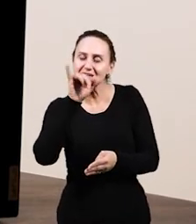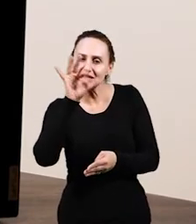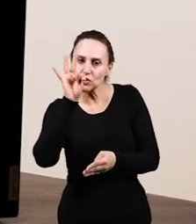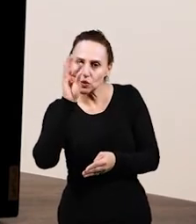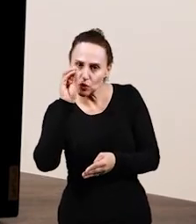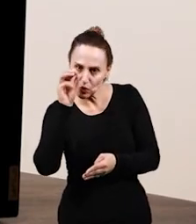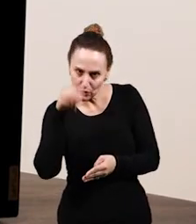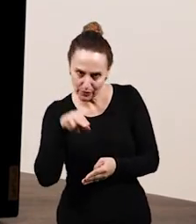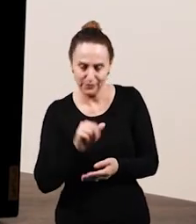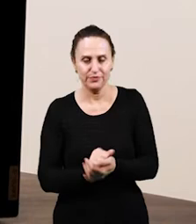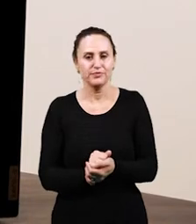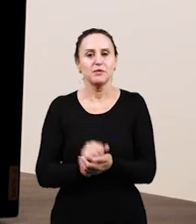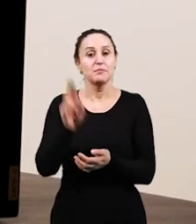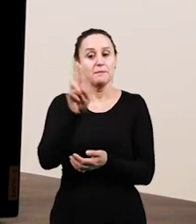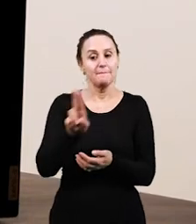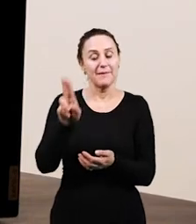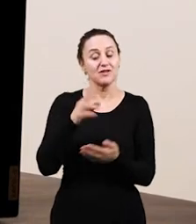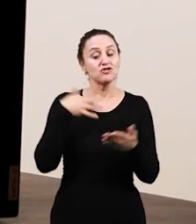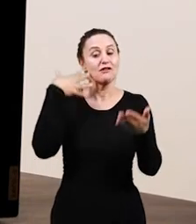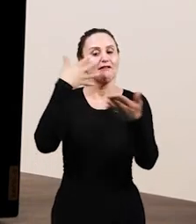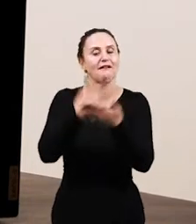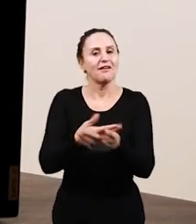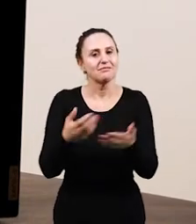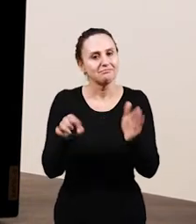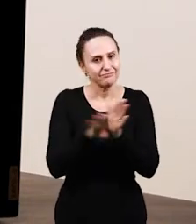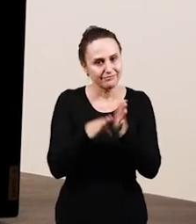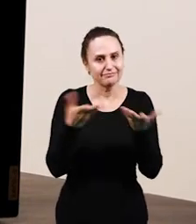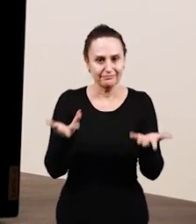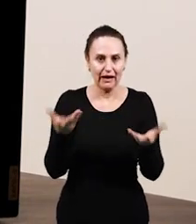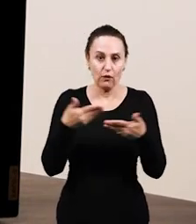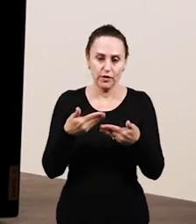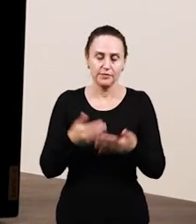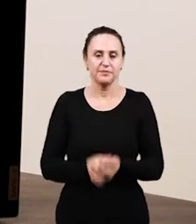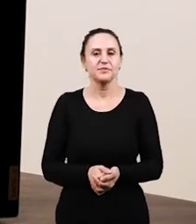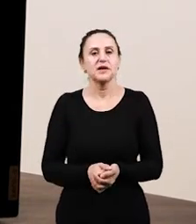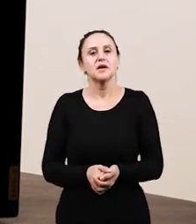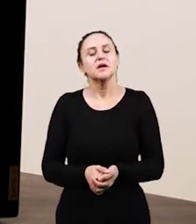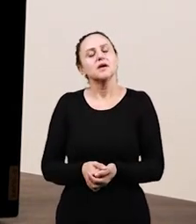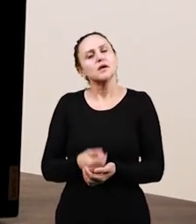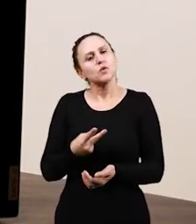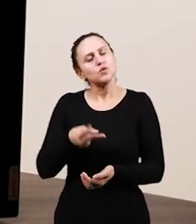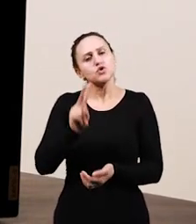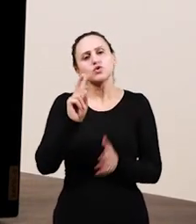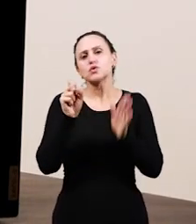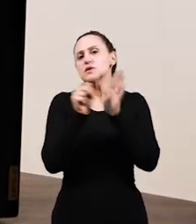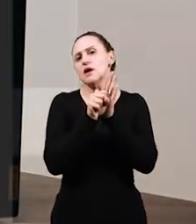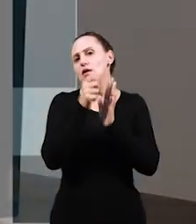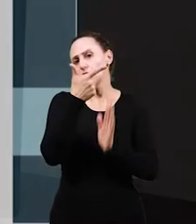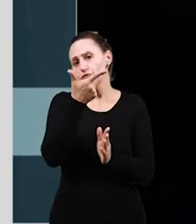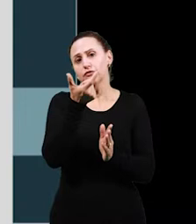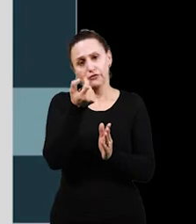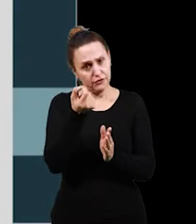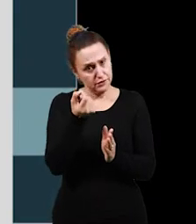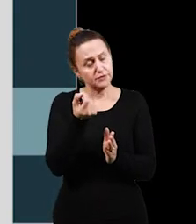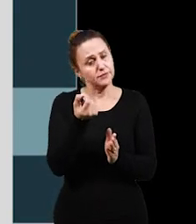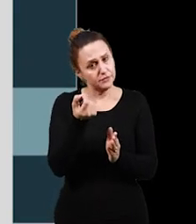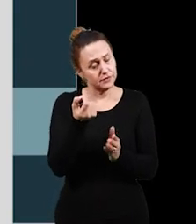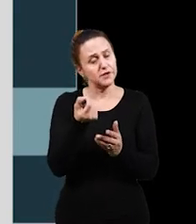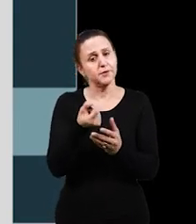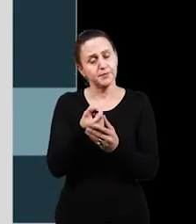semi o entrega e esse pensamento continua então até o século 20 com ou